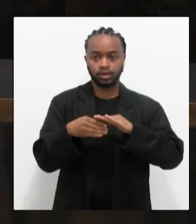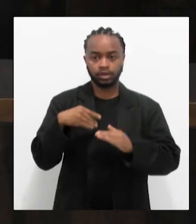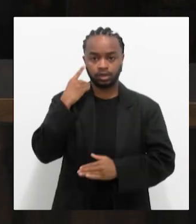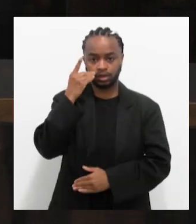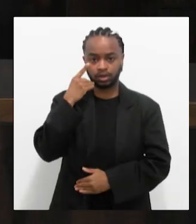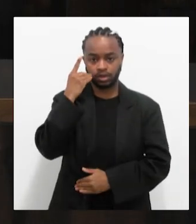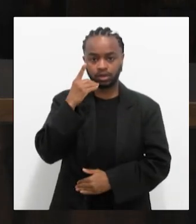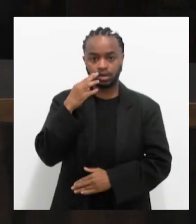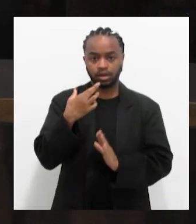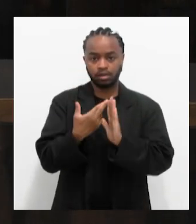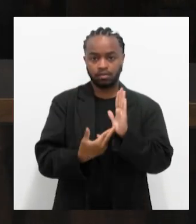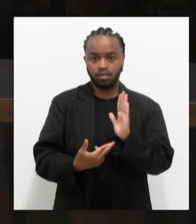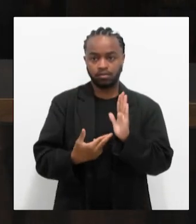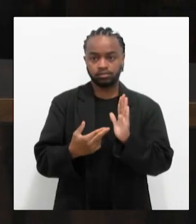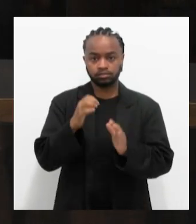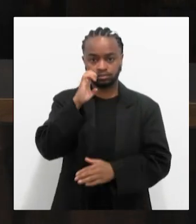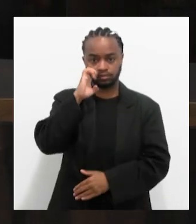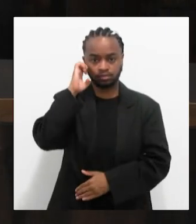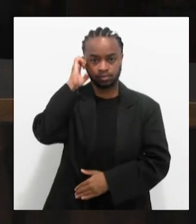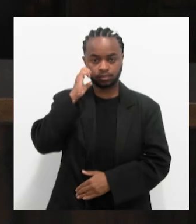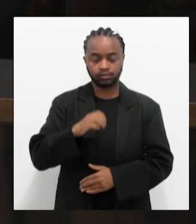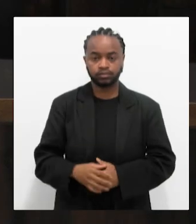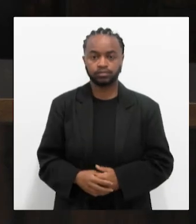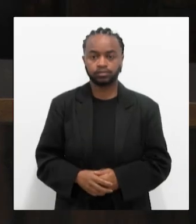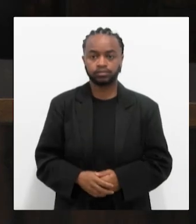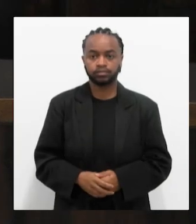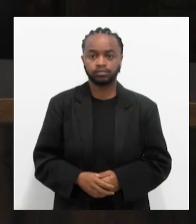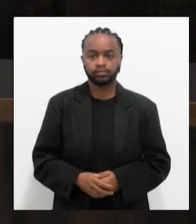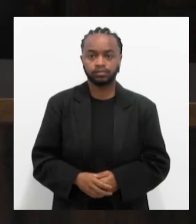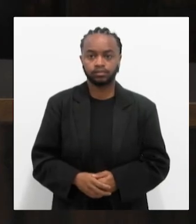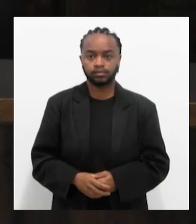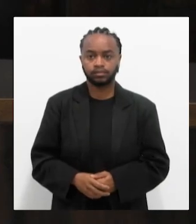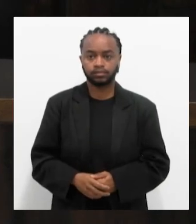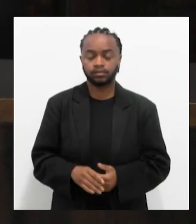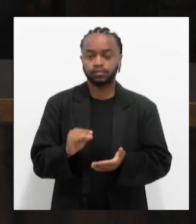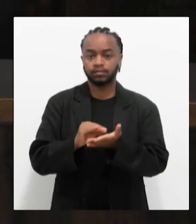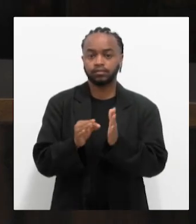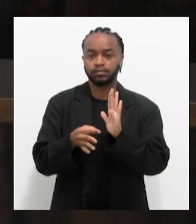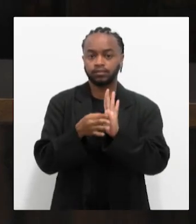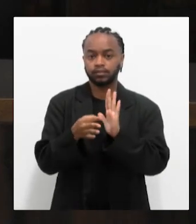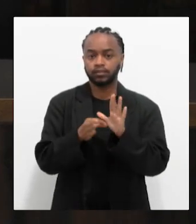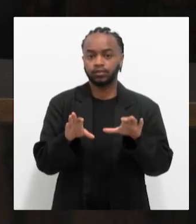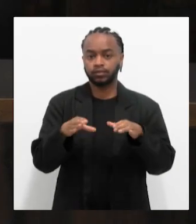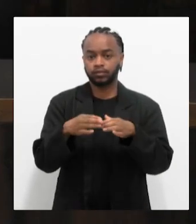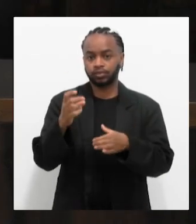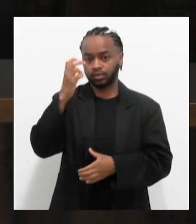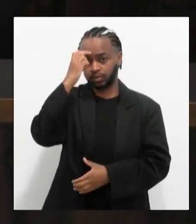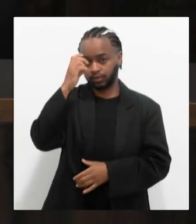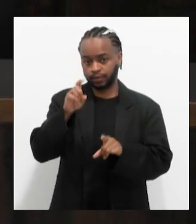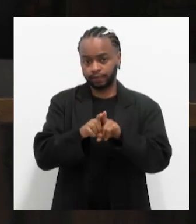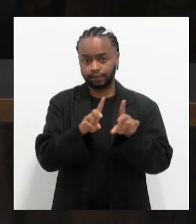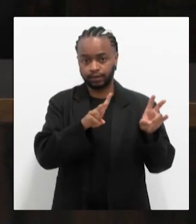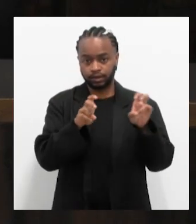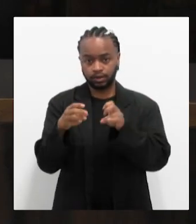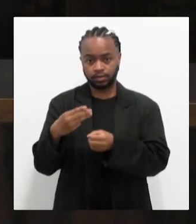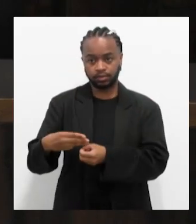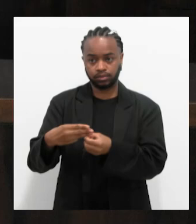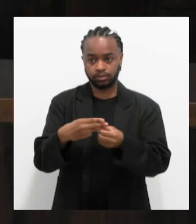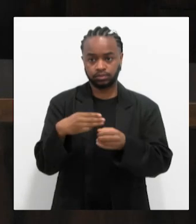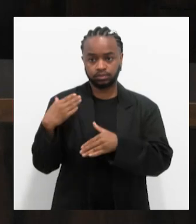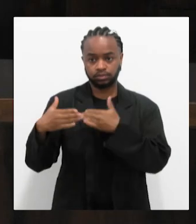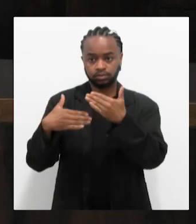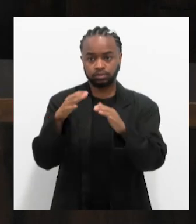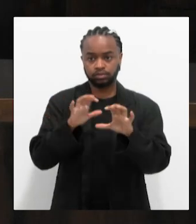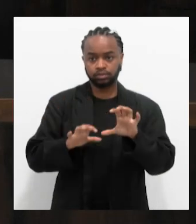deputada relatora é a Élica Takimoto. Pendendo de parecer das Comissões de Cultura e de Assuntos Municipais e